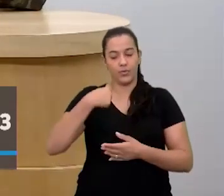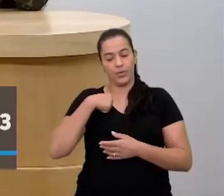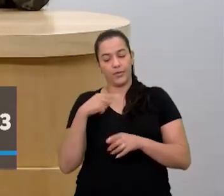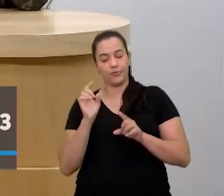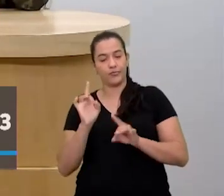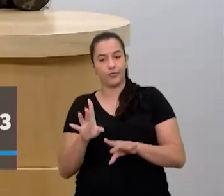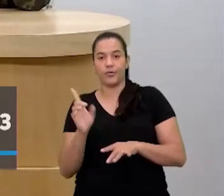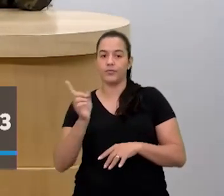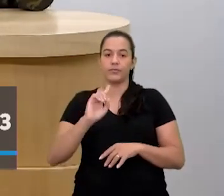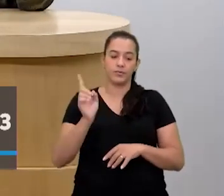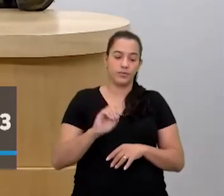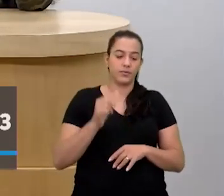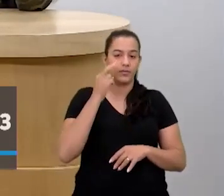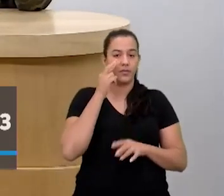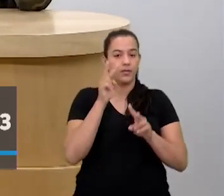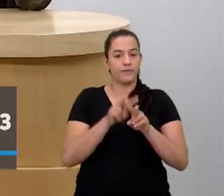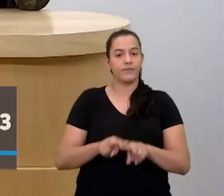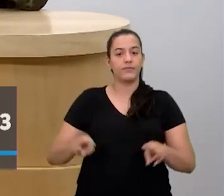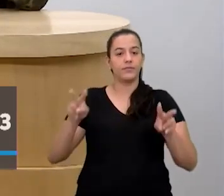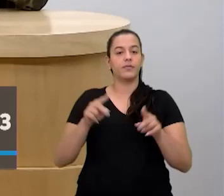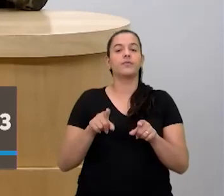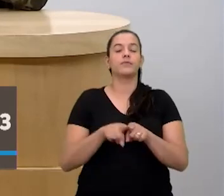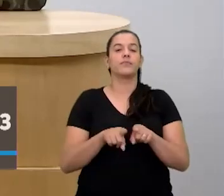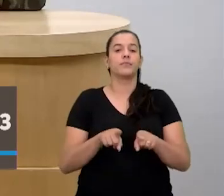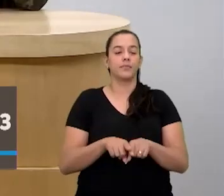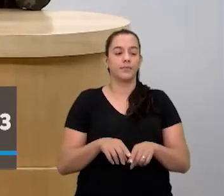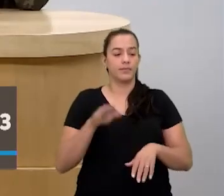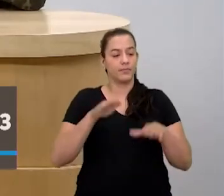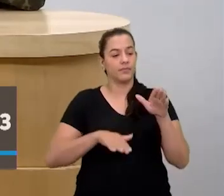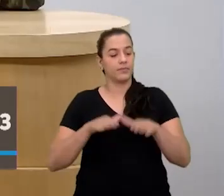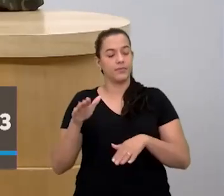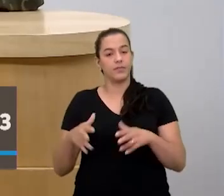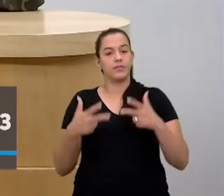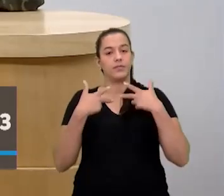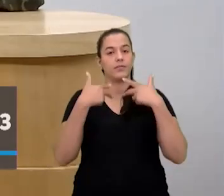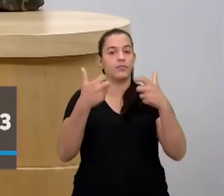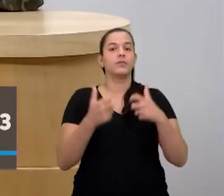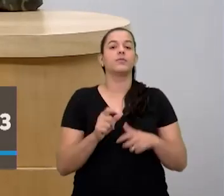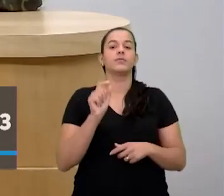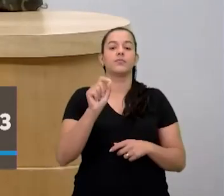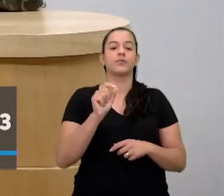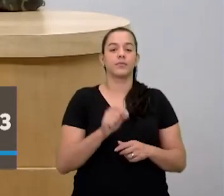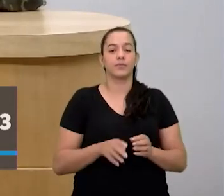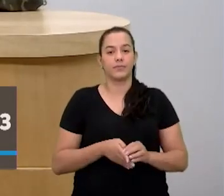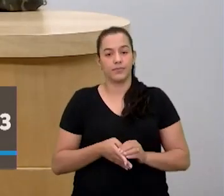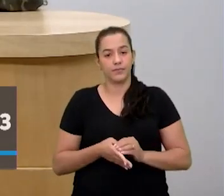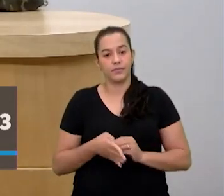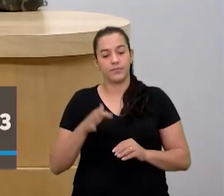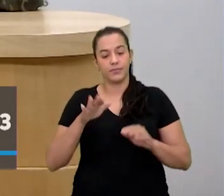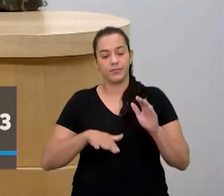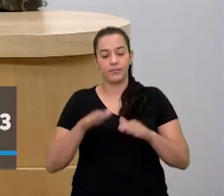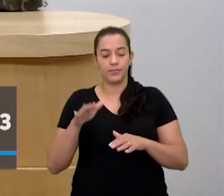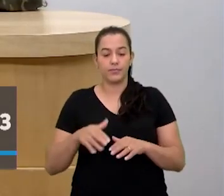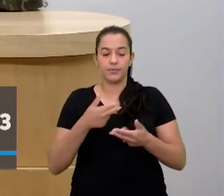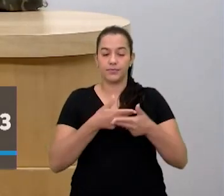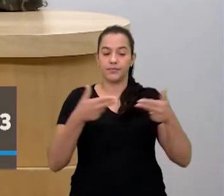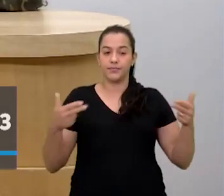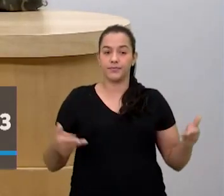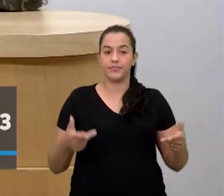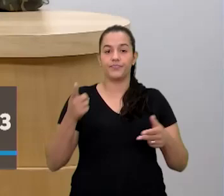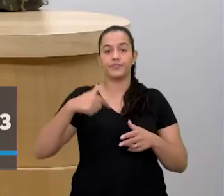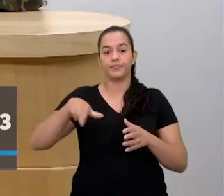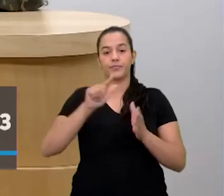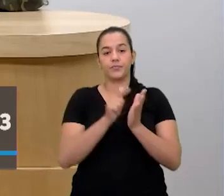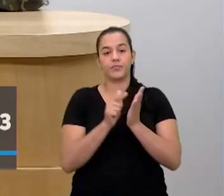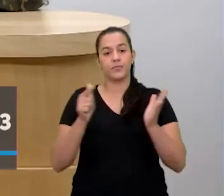que não tem a mesma visão Exato. Do que eu, tá errado. Tem uma coisa que eu percebo que é muito... Essa análise. Uma coisa que eu percebo que é muito curiosa. Em geral, os jornais